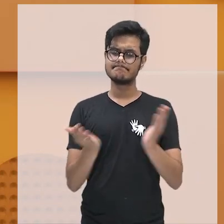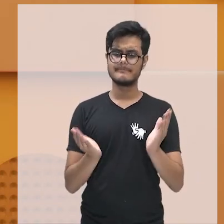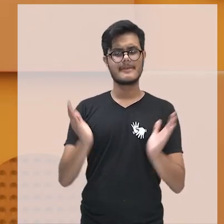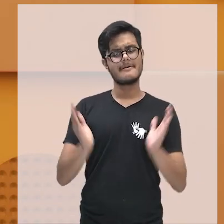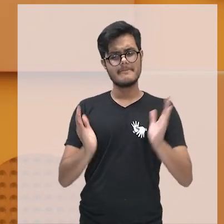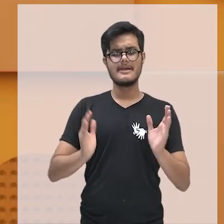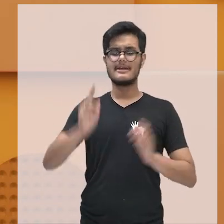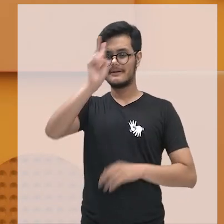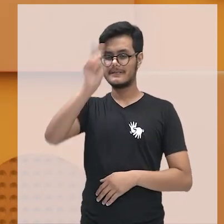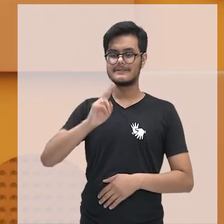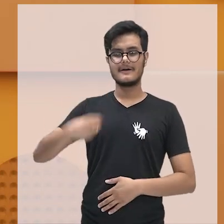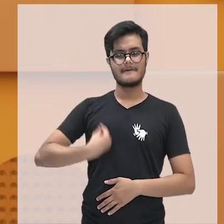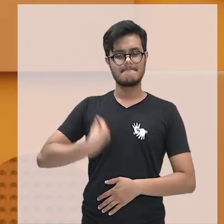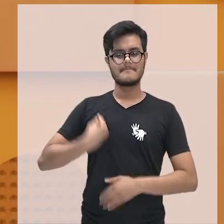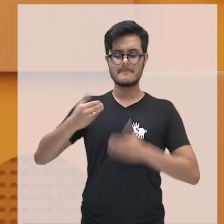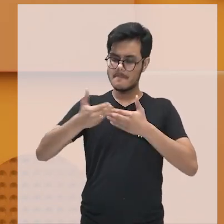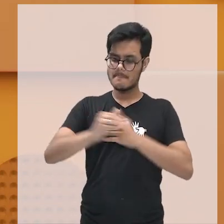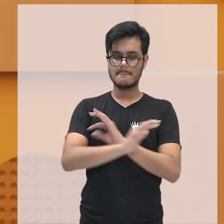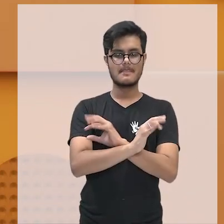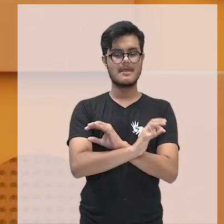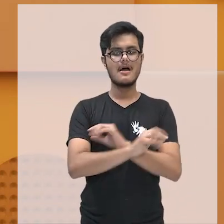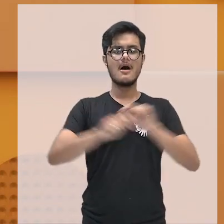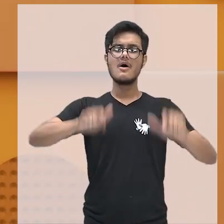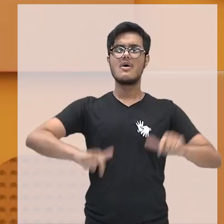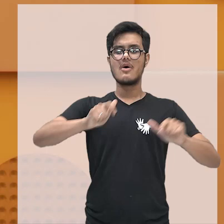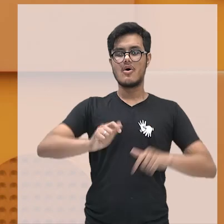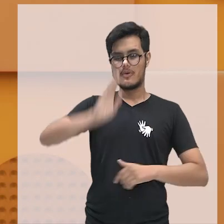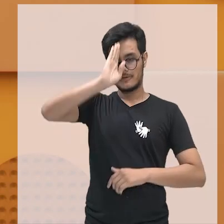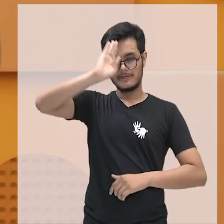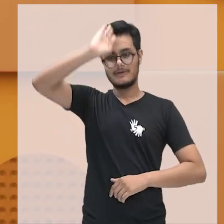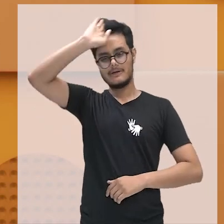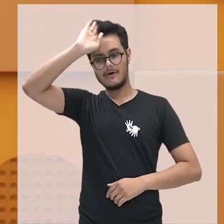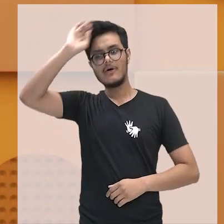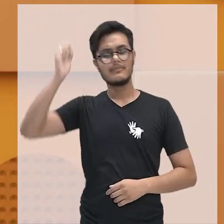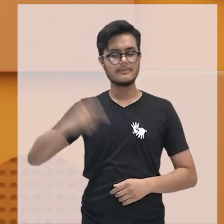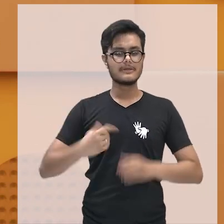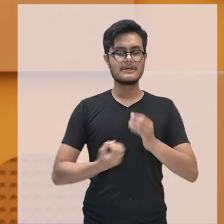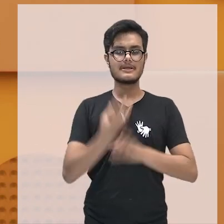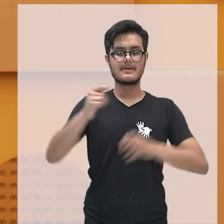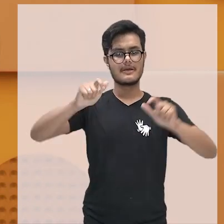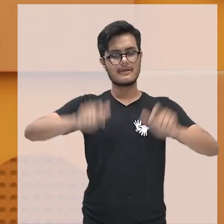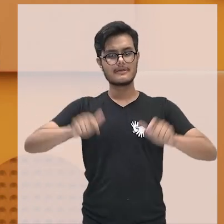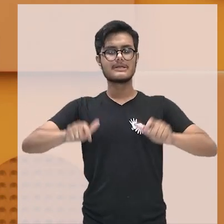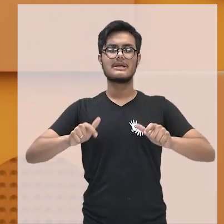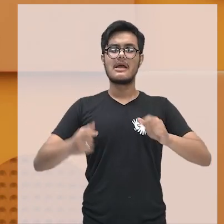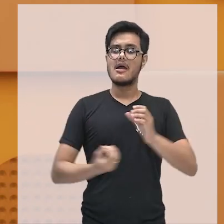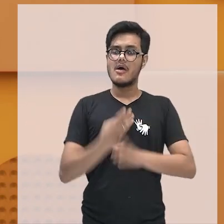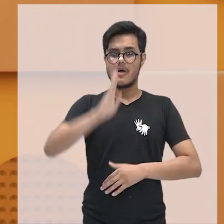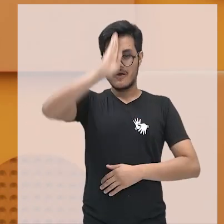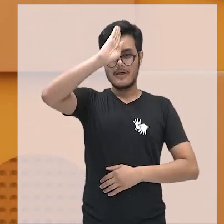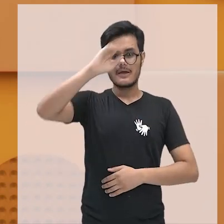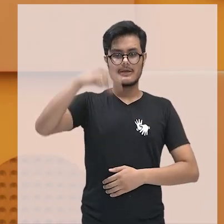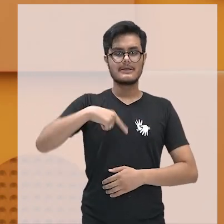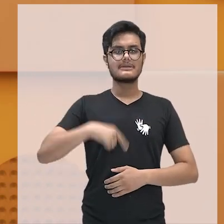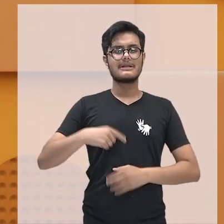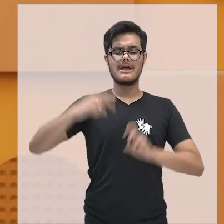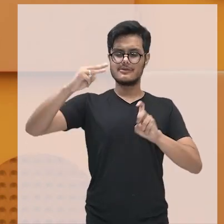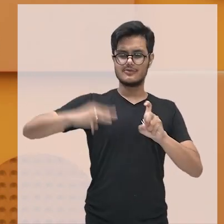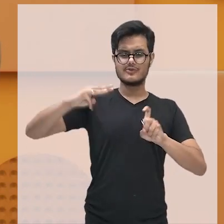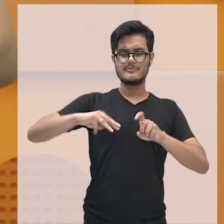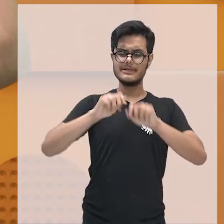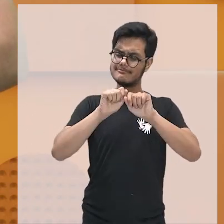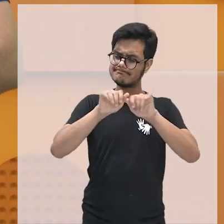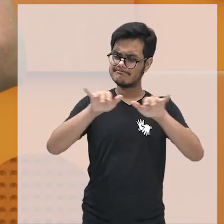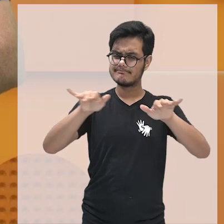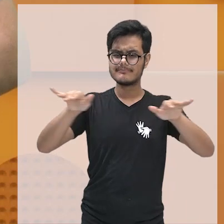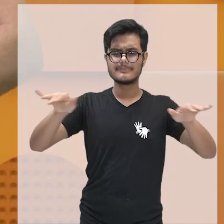seria a história inicial de Roma do período ali da sua origem quando Roma surge através das Lendas né ou